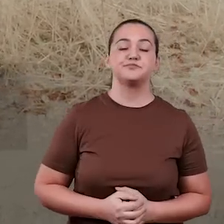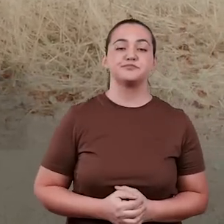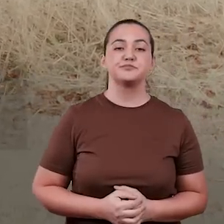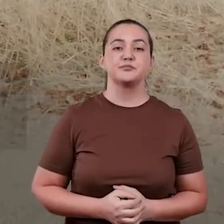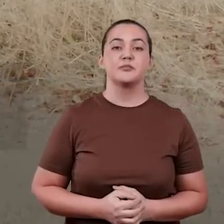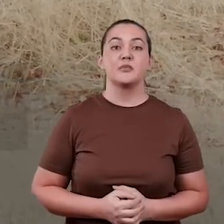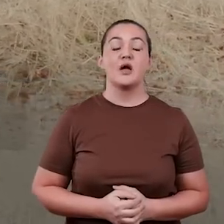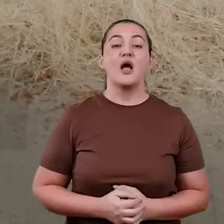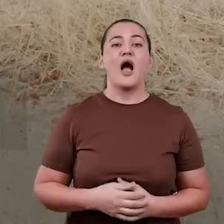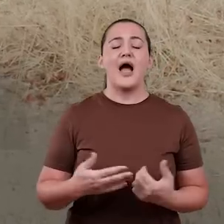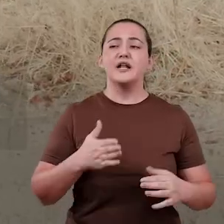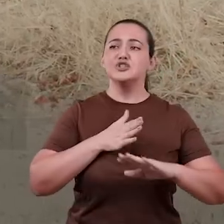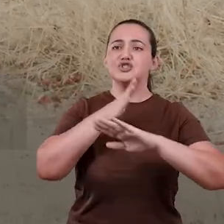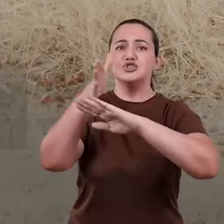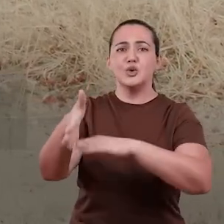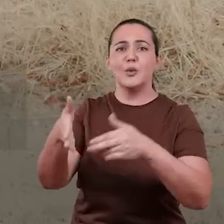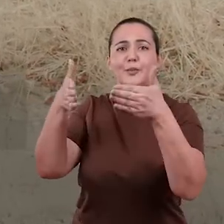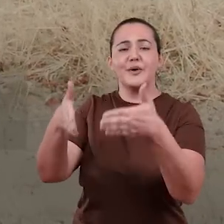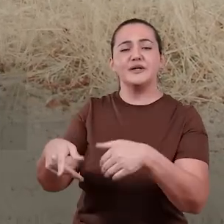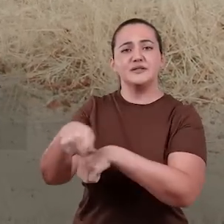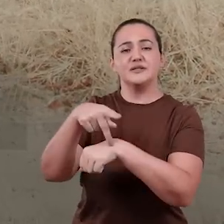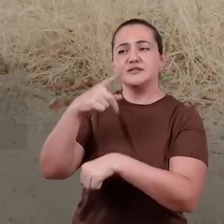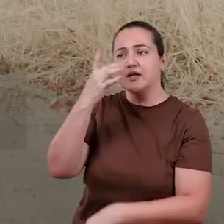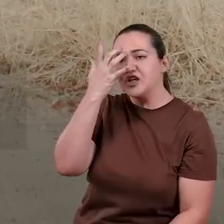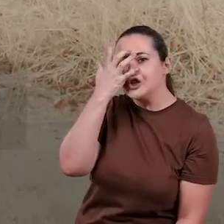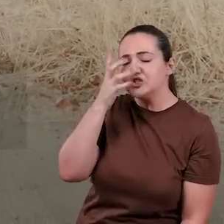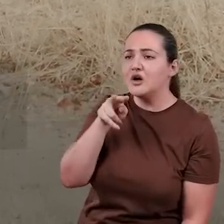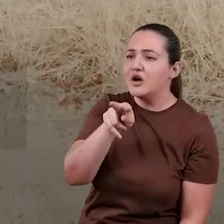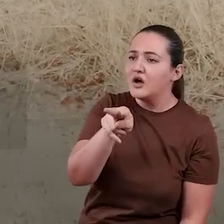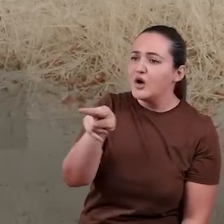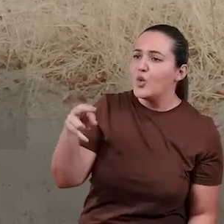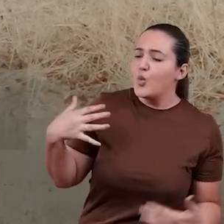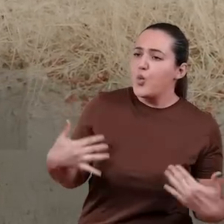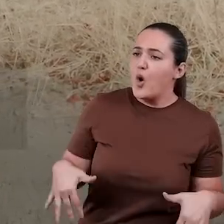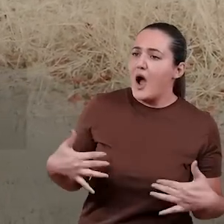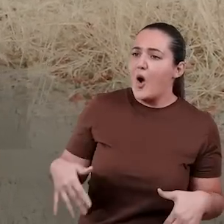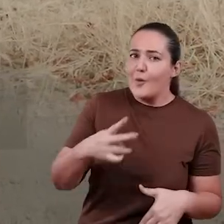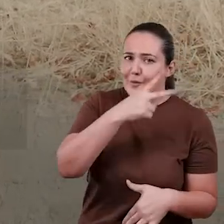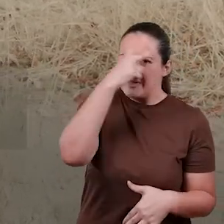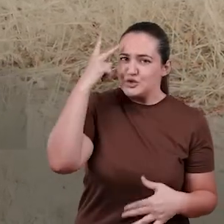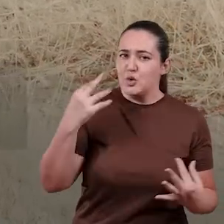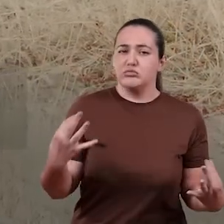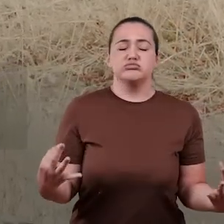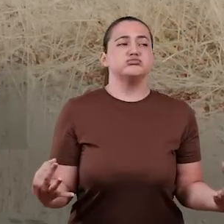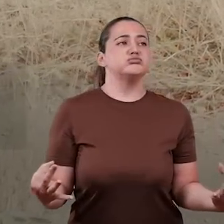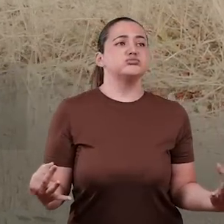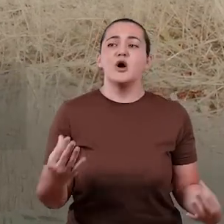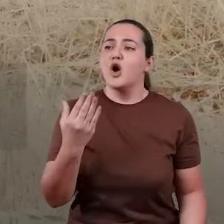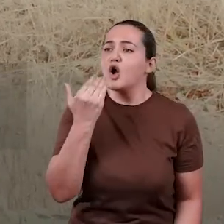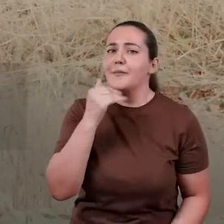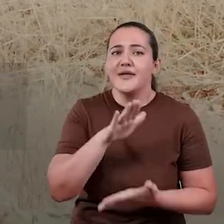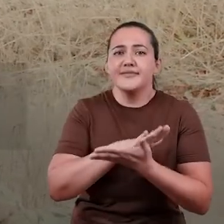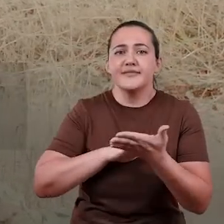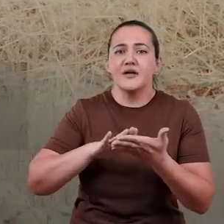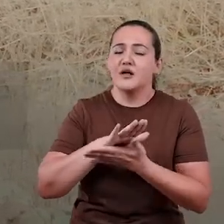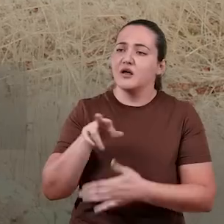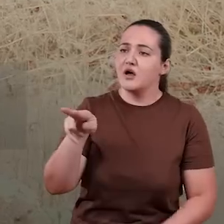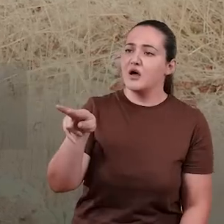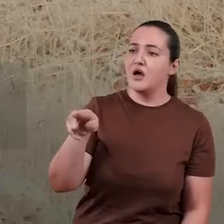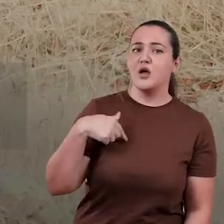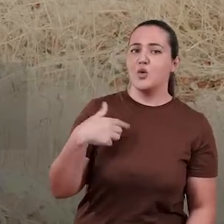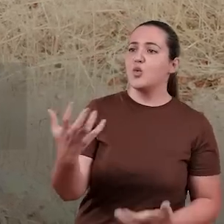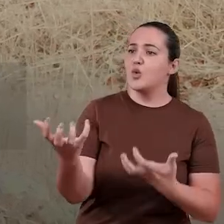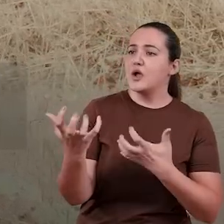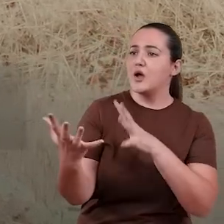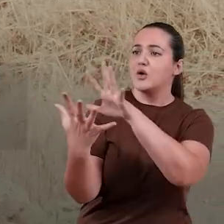tão sagrados, tão santificados, que conseguiam tal destreza mental a ponto de fugir da matéria, Alexandre falou: